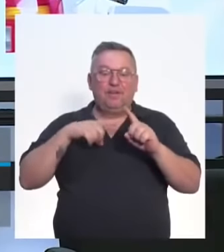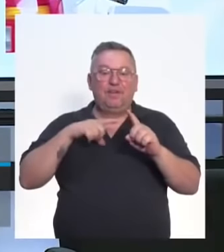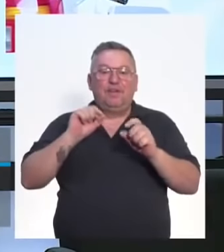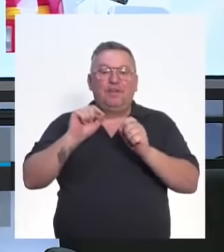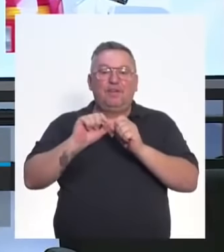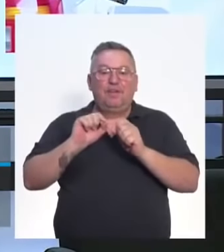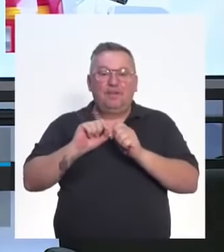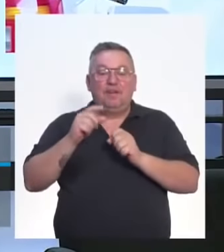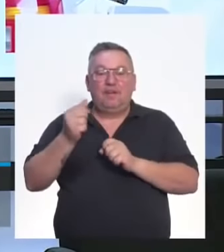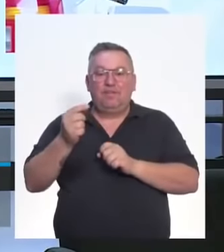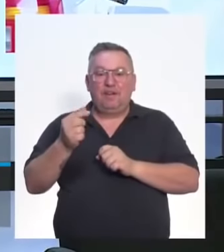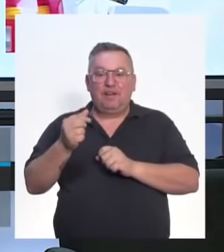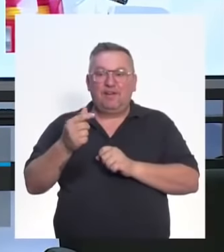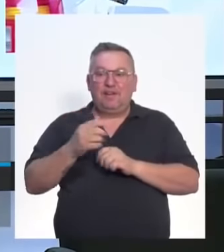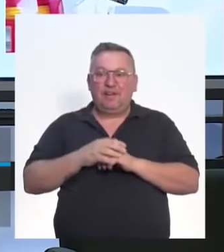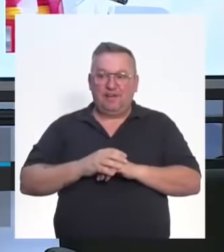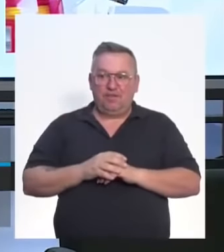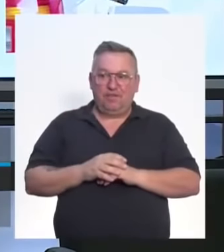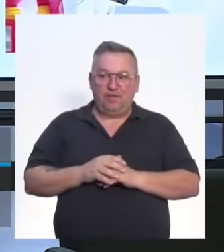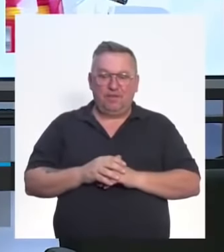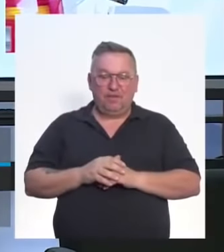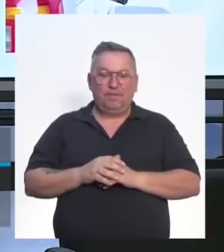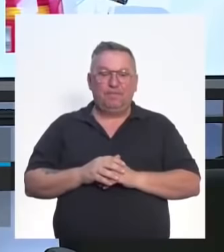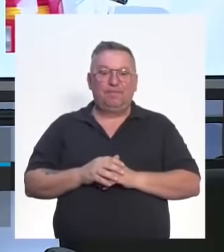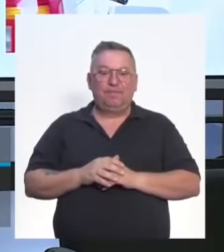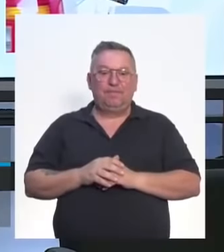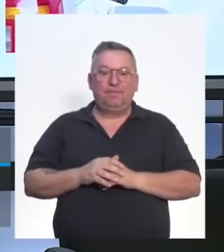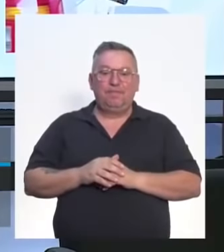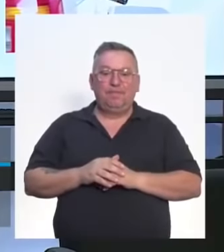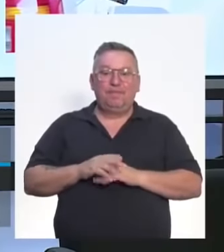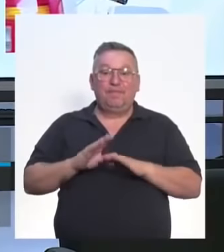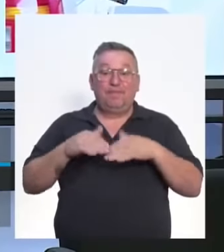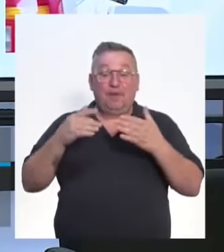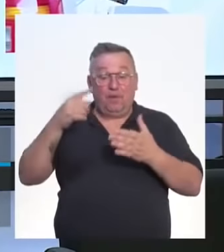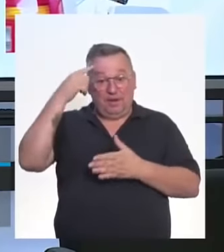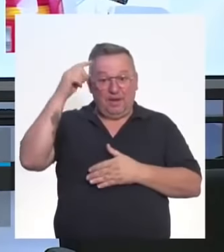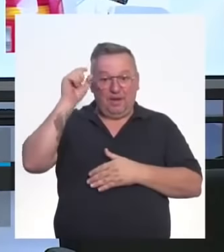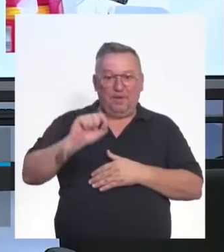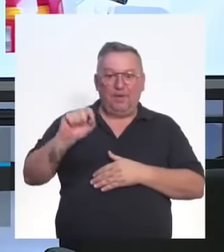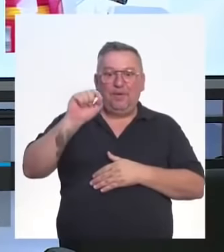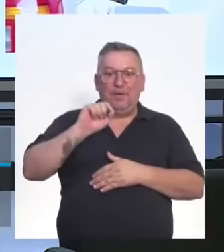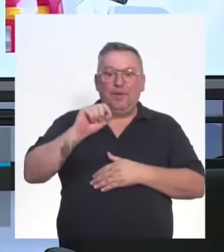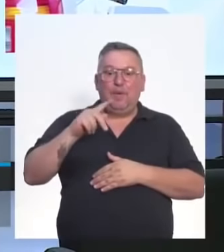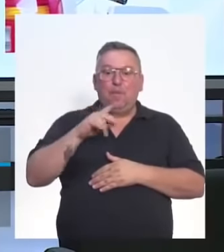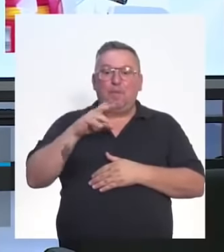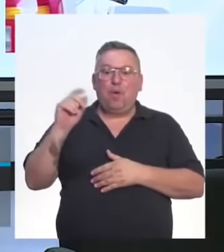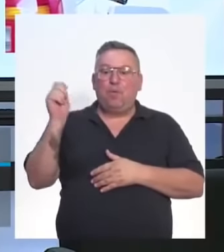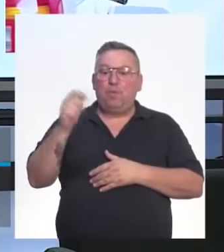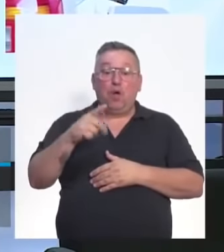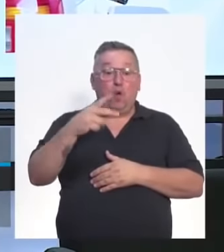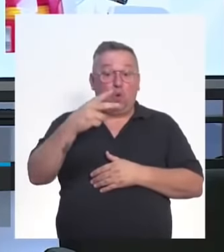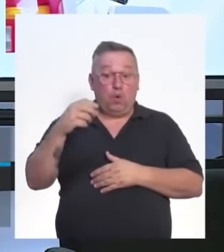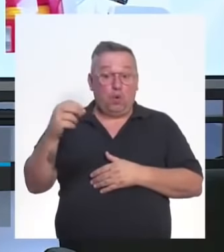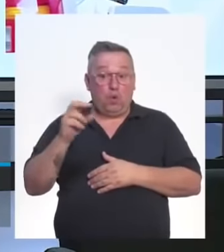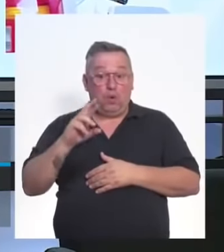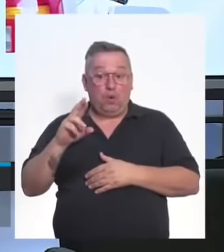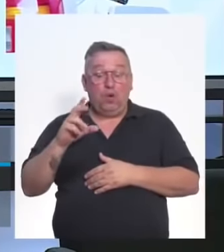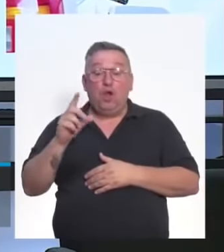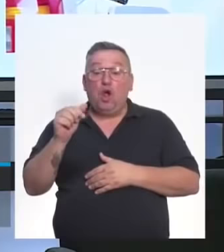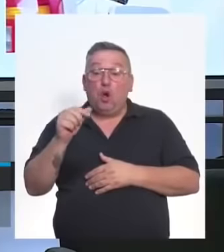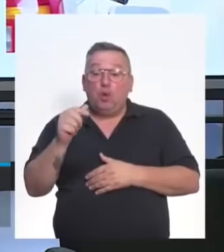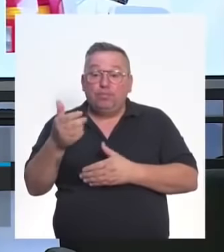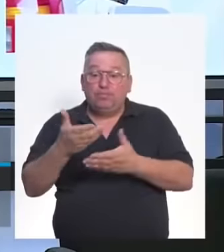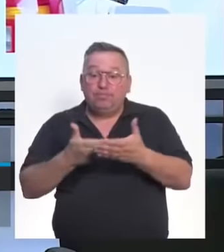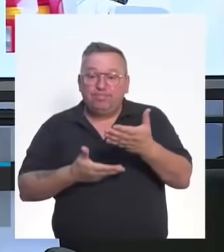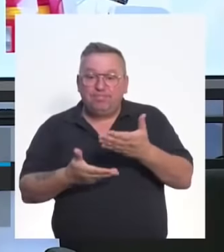Dinheiro é dinheiro, para ser bem redundante, a gente não pode desprezar. Beleza? Então a ideia aqui é que o Paulo pagou lá com uma nota de 200. Quanto que